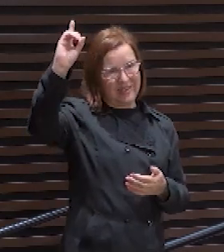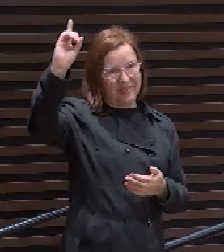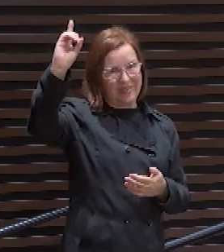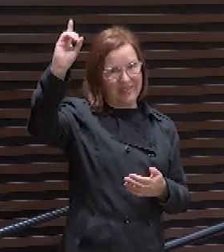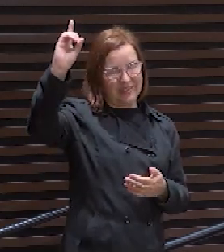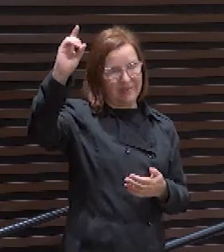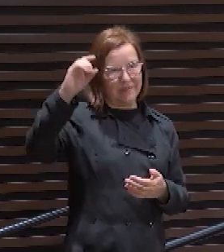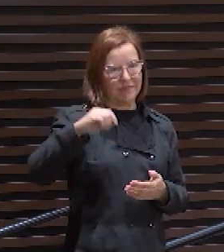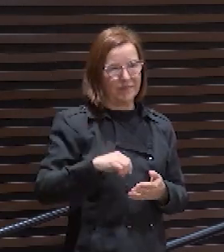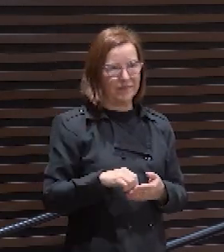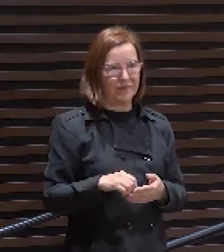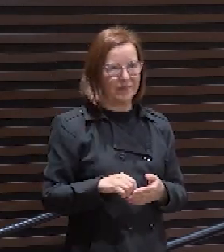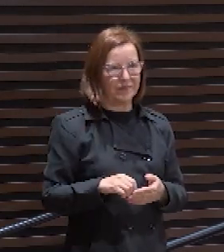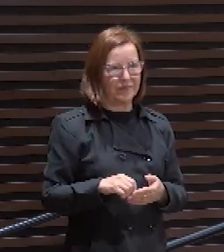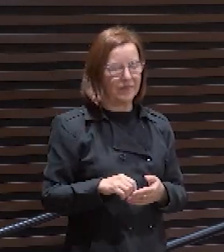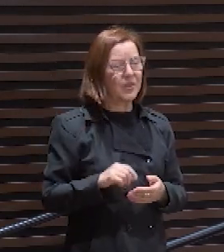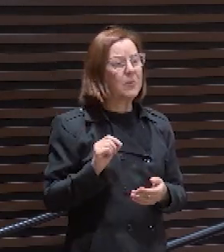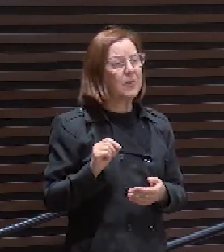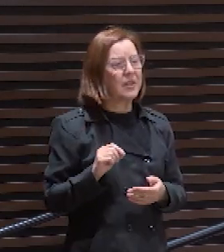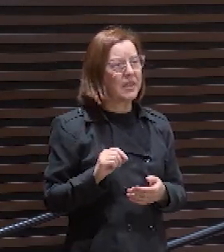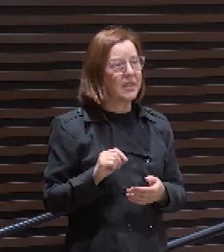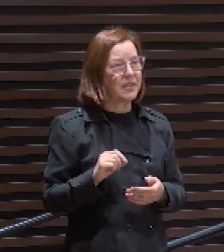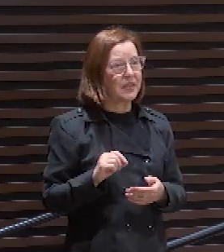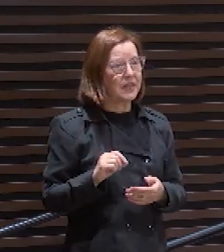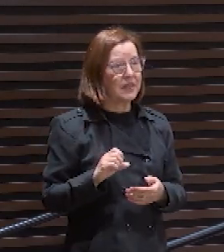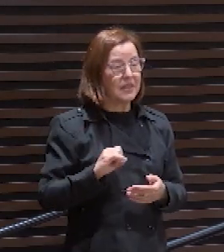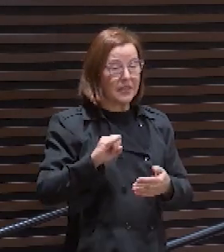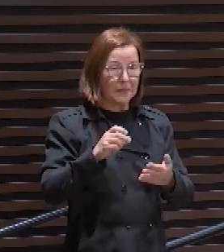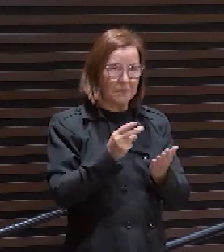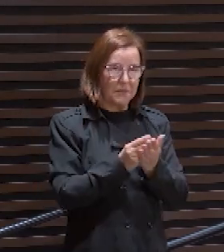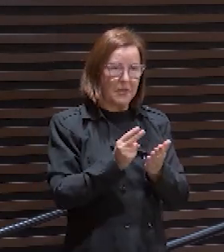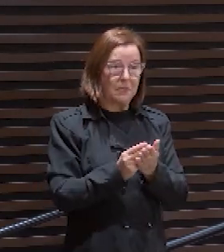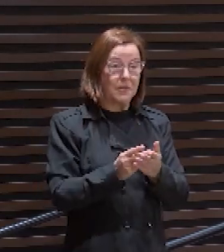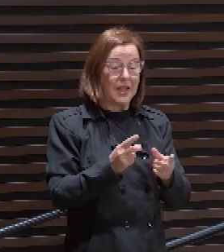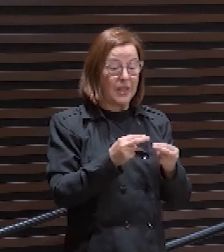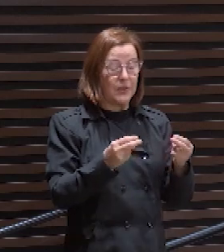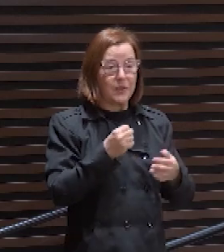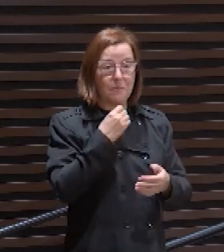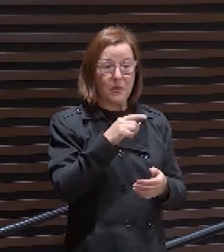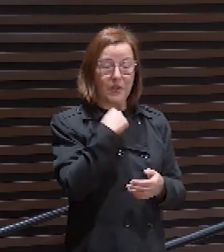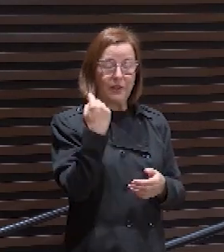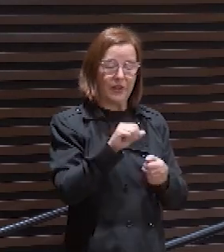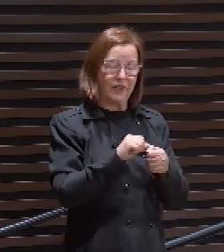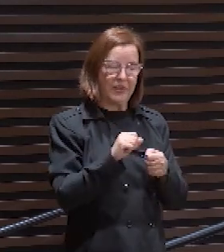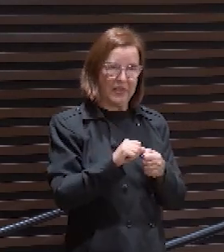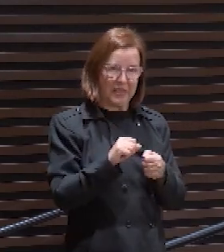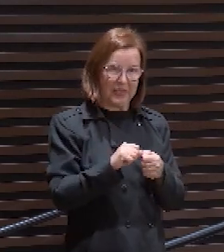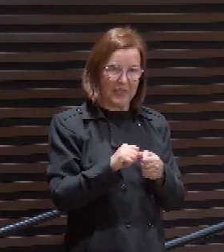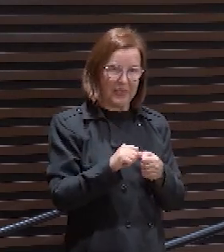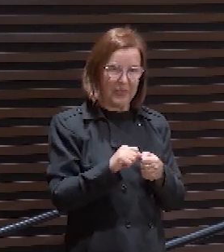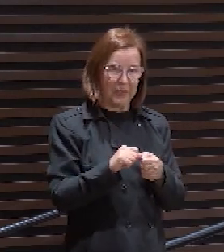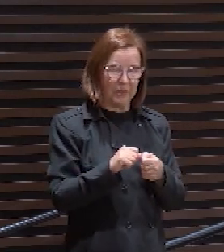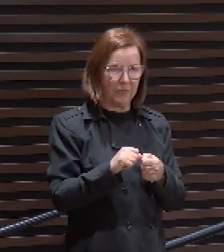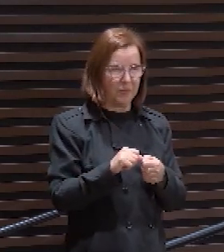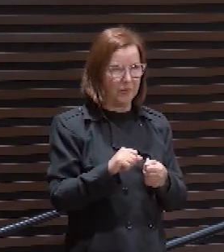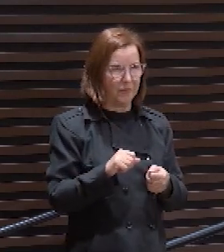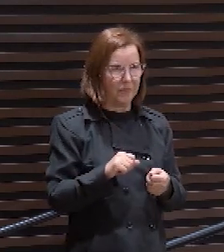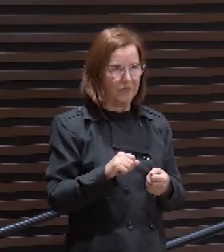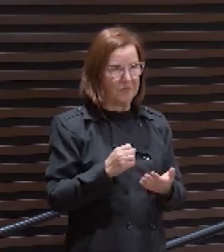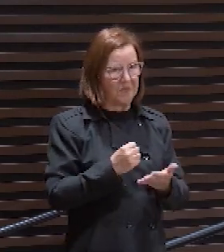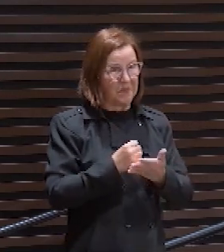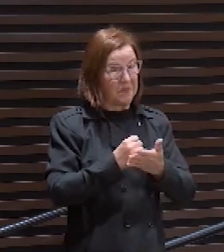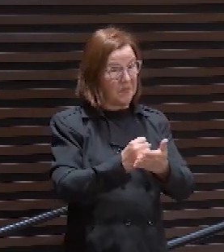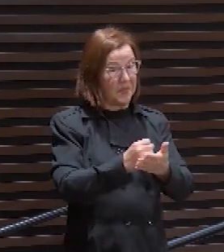O que podemos oferecer, meus irmãos? Se até as coisas boas que fazemos, como prover na nossa casa, educar os nossos